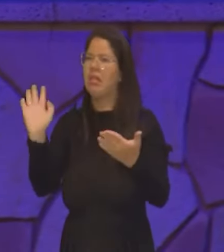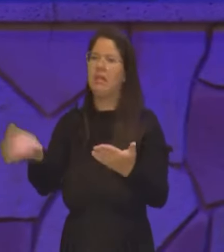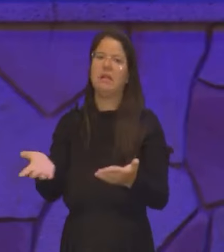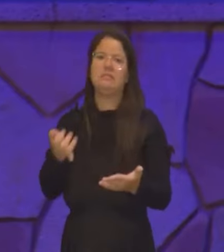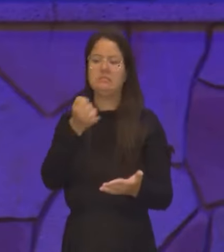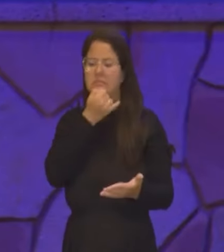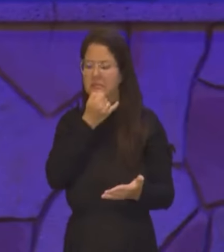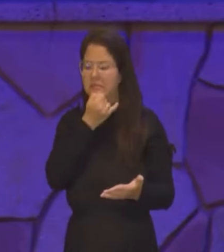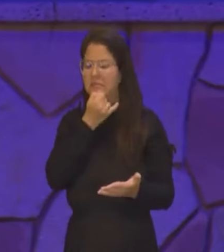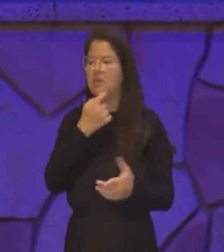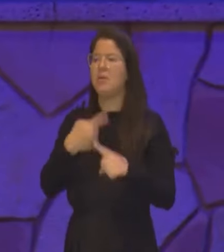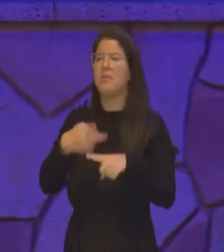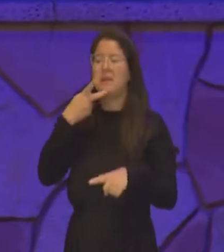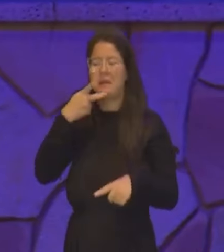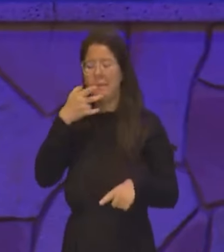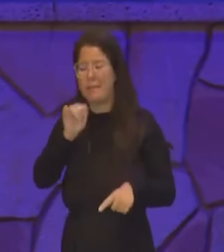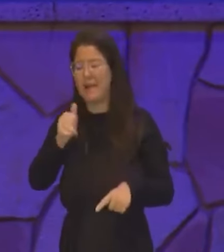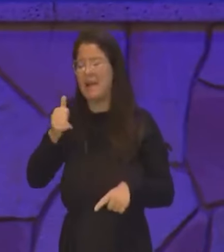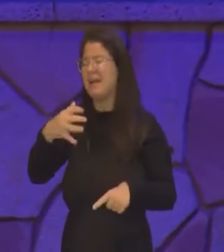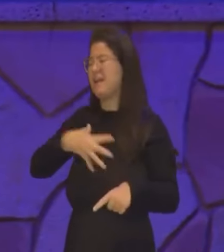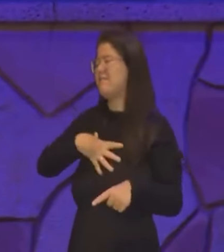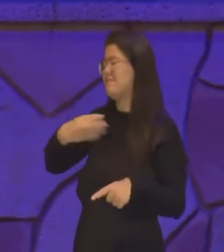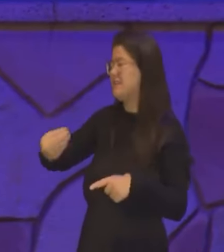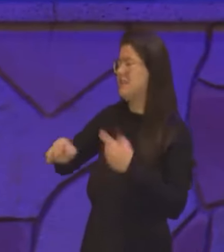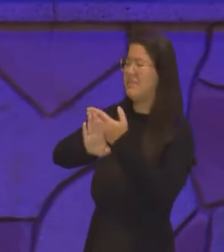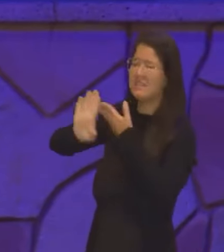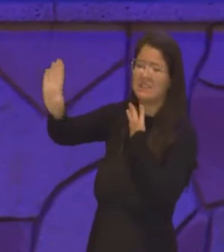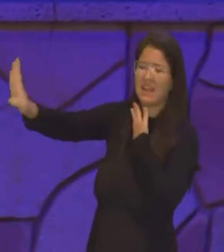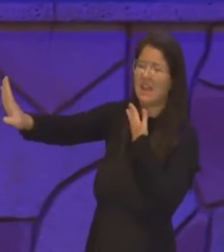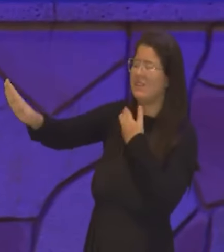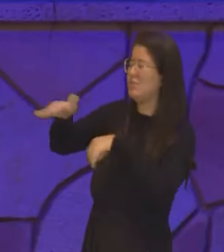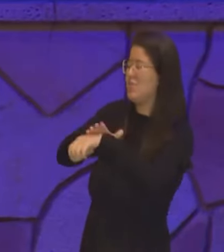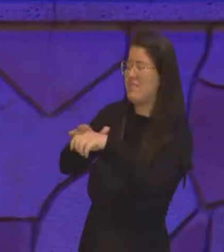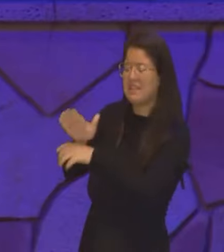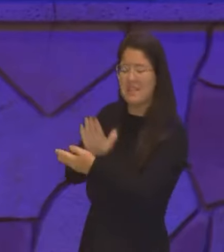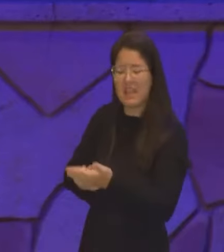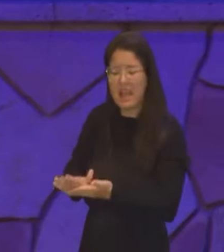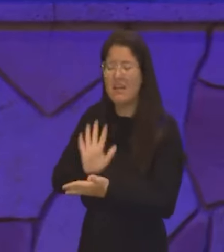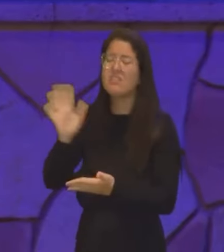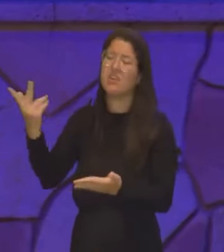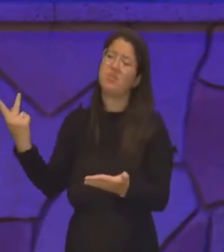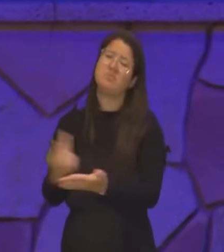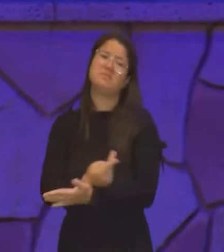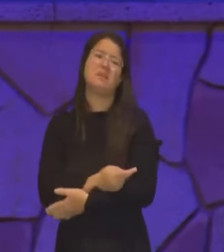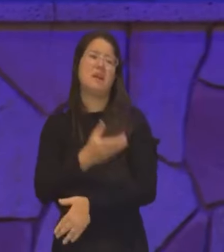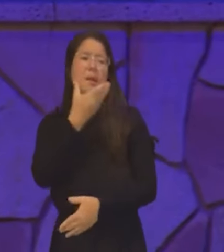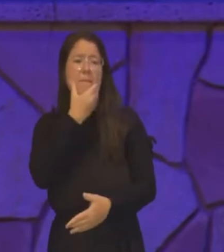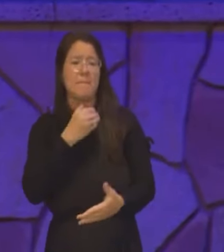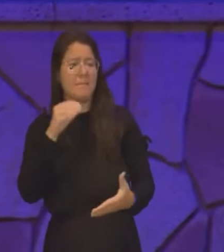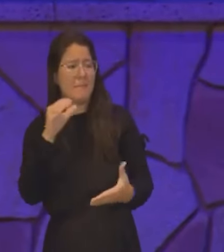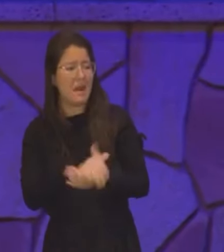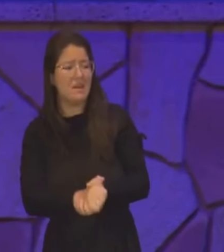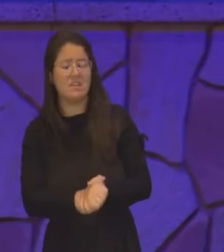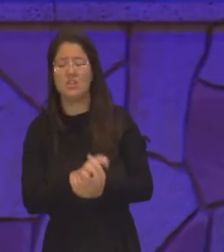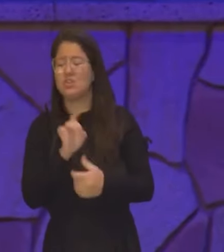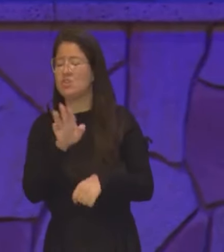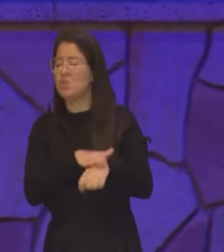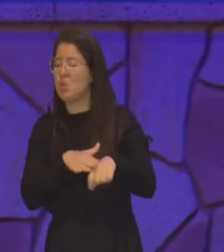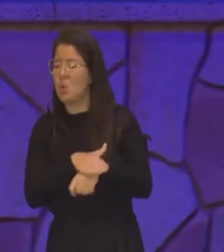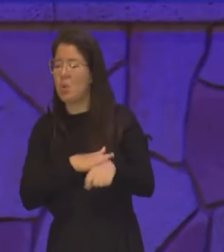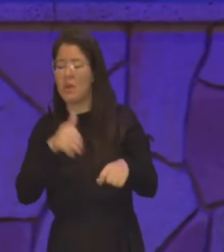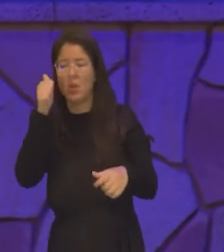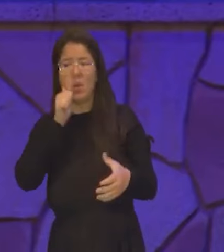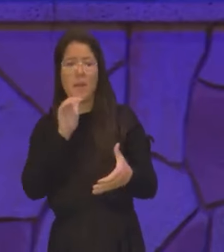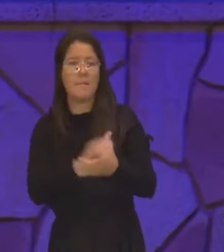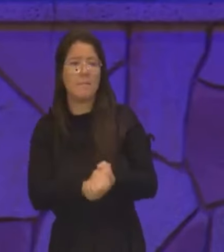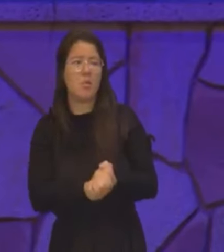falam com filhos, há filhos que não falam mais com os pais, há maridos que só conversam com a esposa aquilo